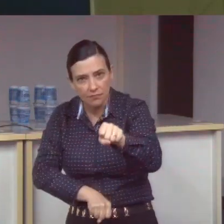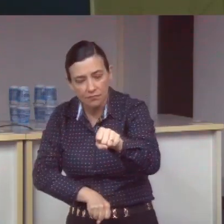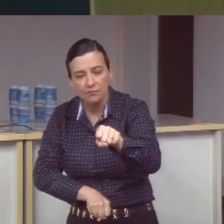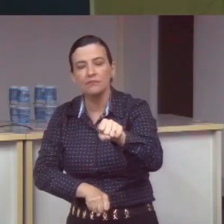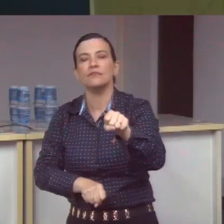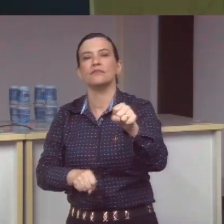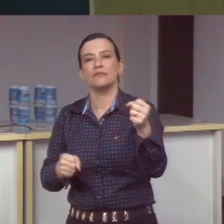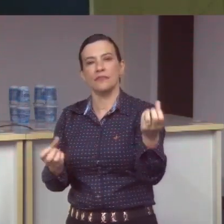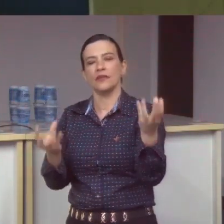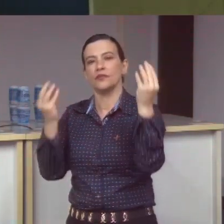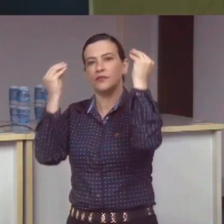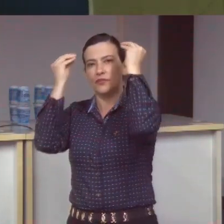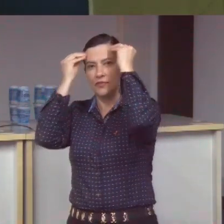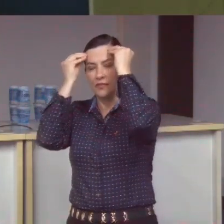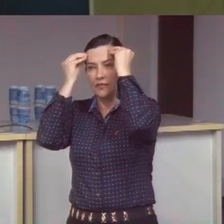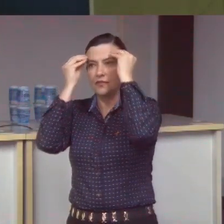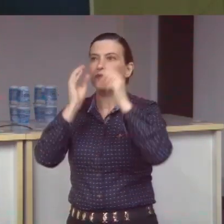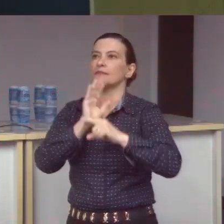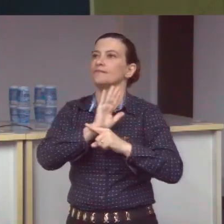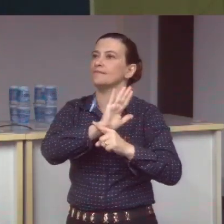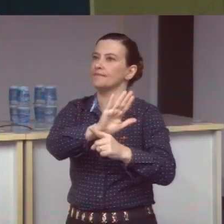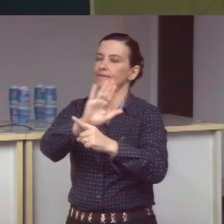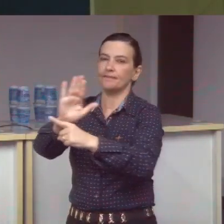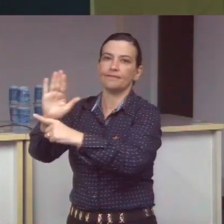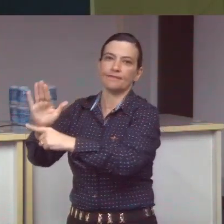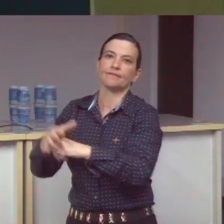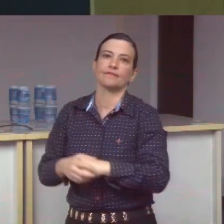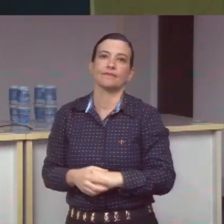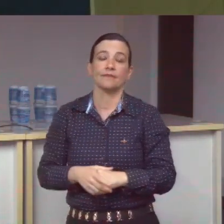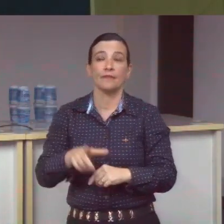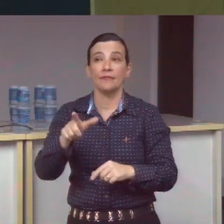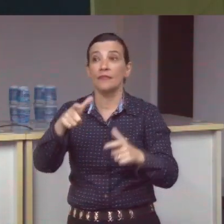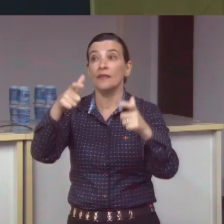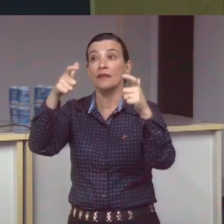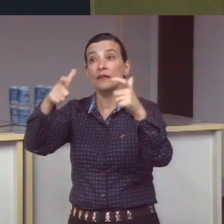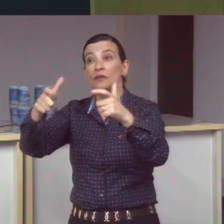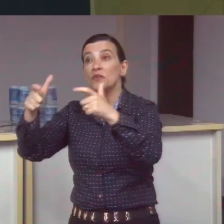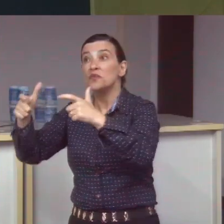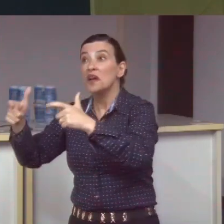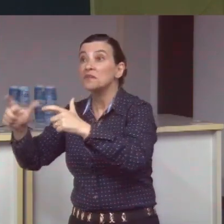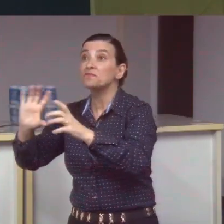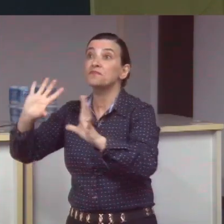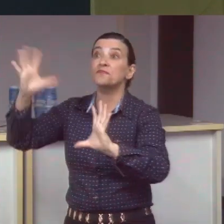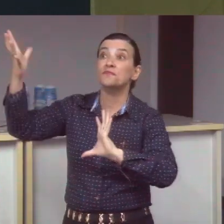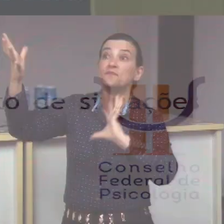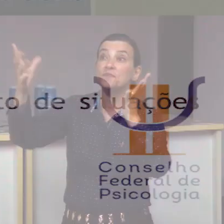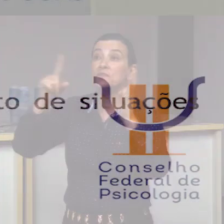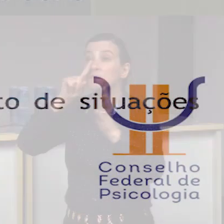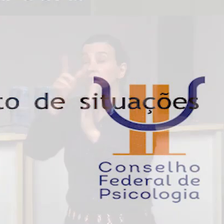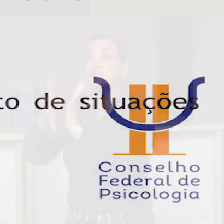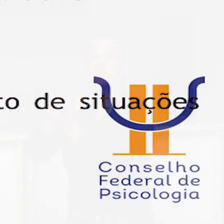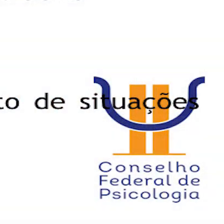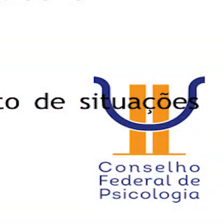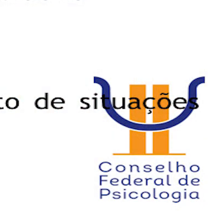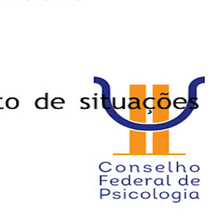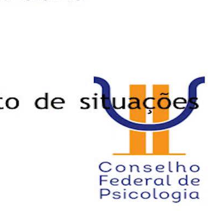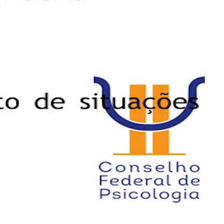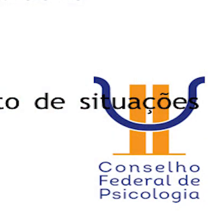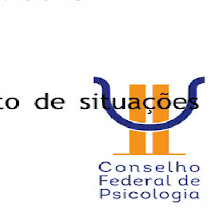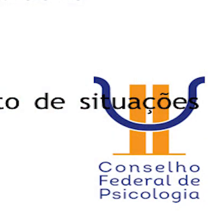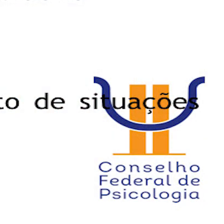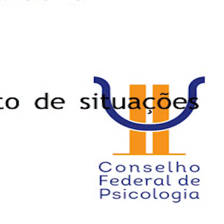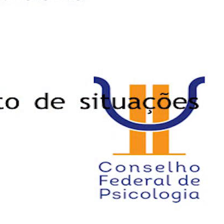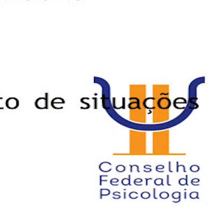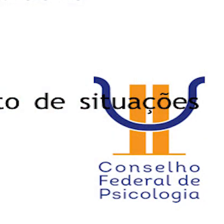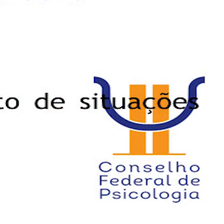tendo uma formação voltada para as necessidades contemporâneas, né? E capacitar os